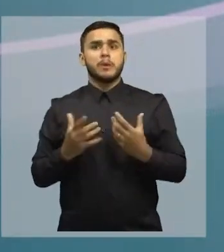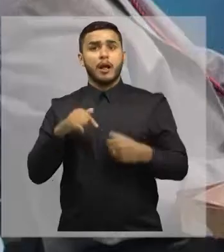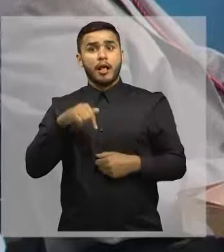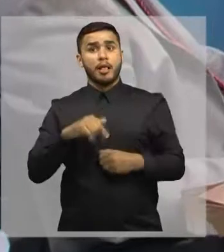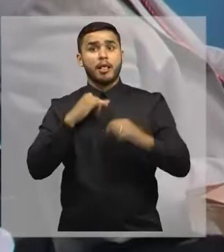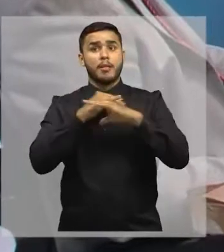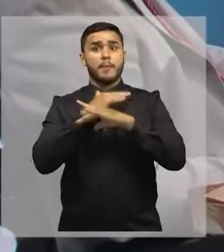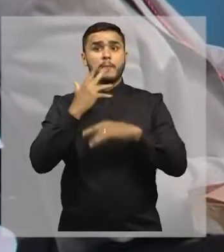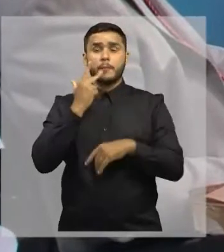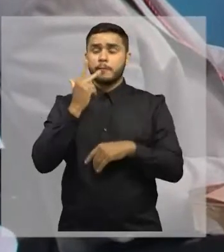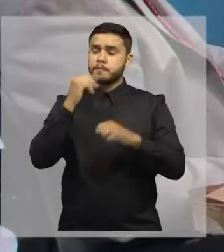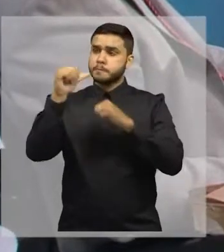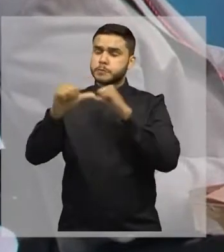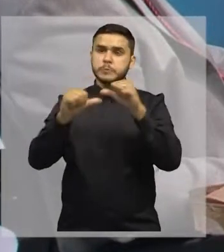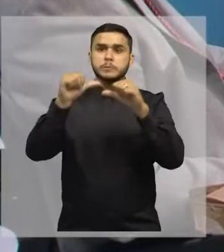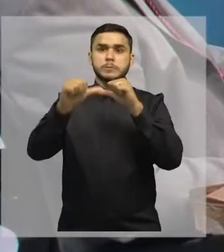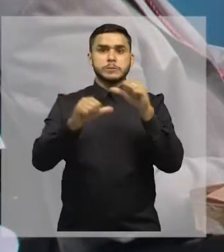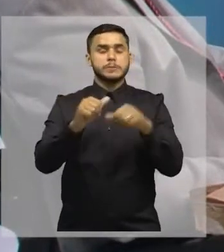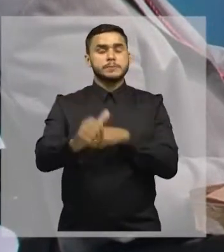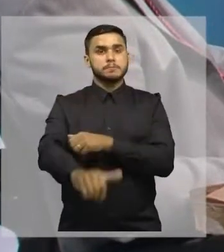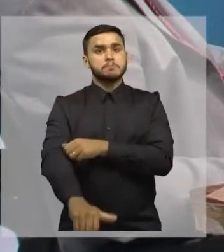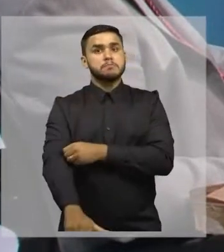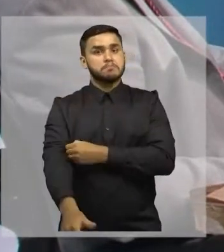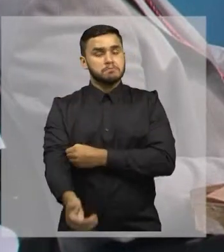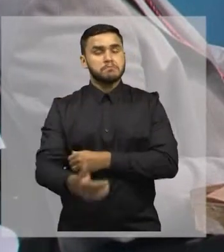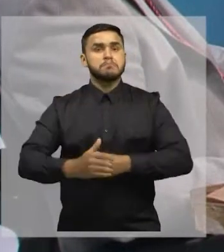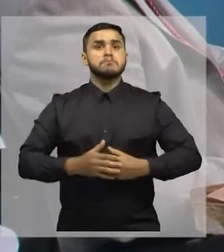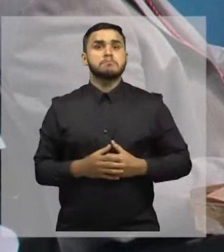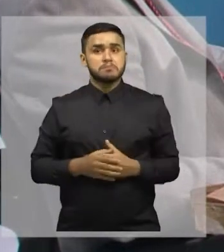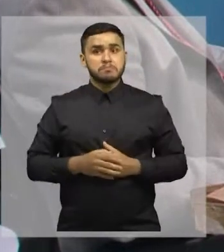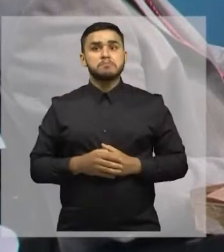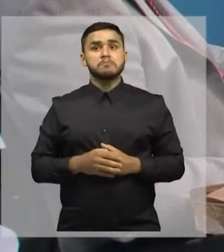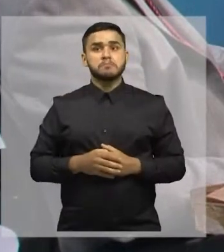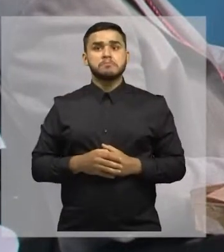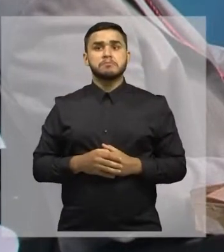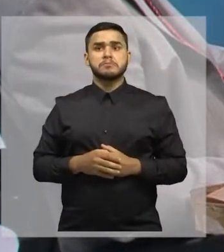só vista no governo de Juracy Magalhães,